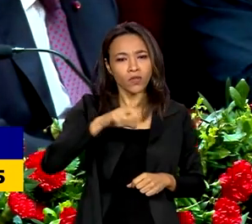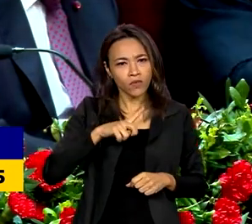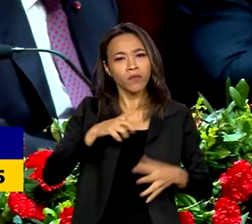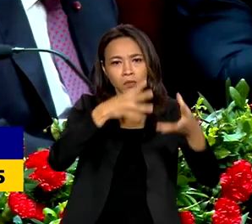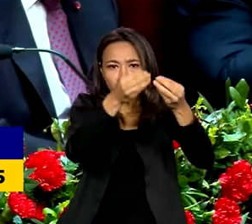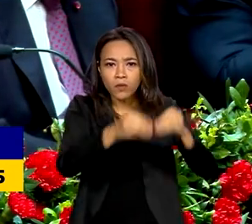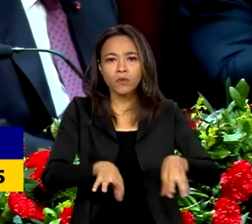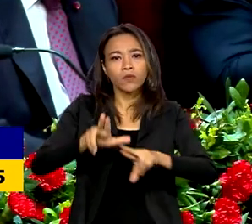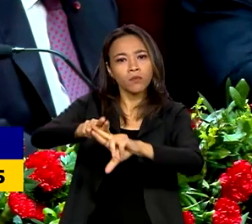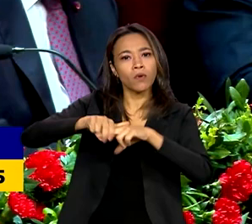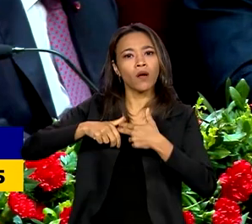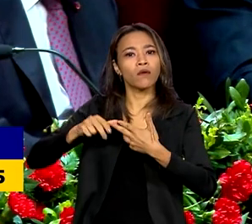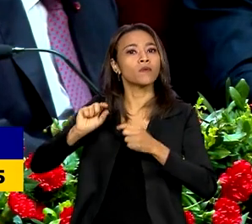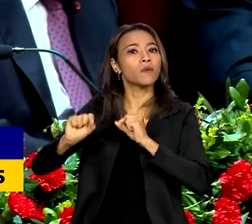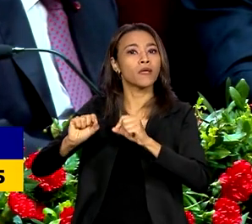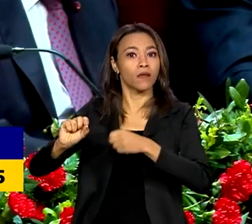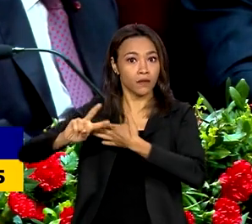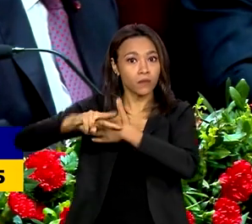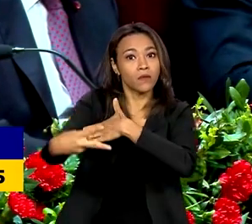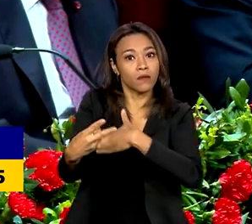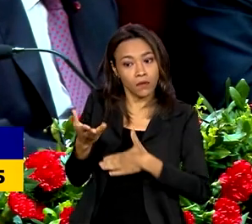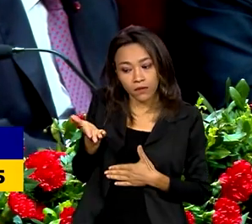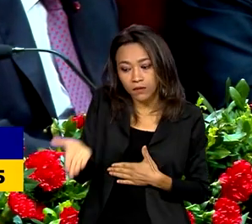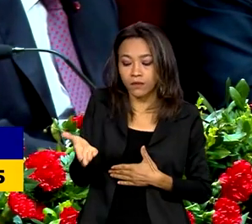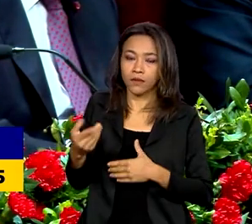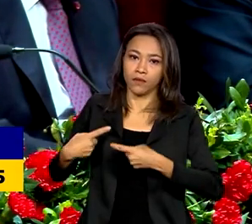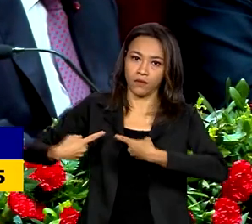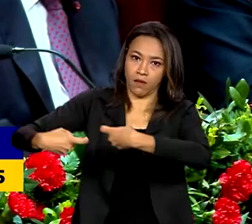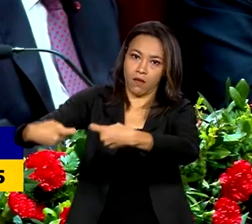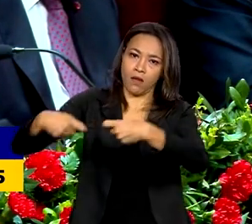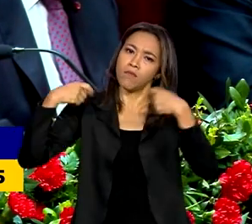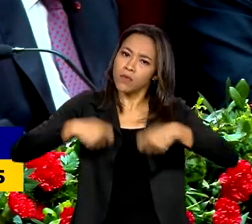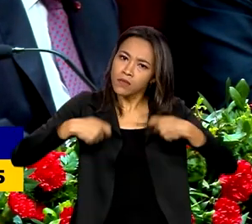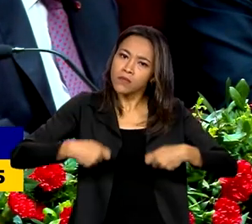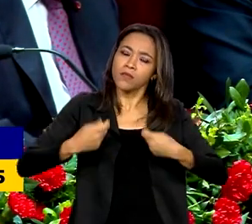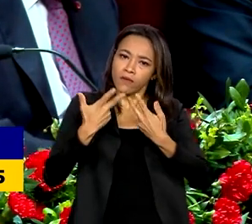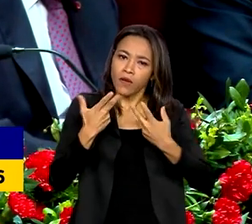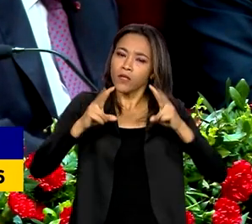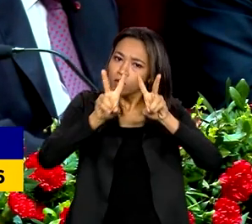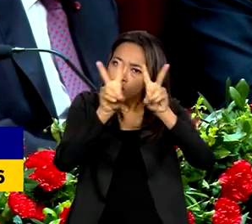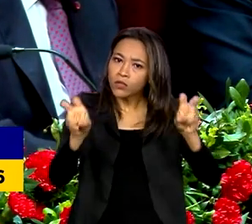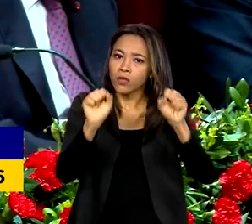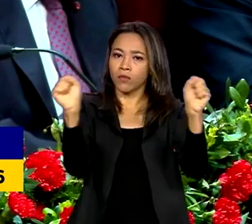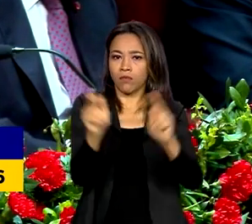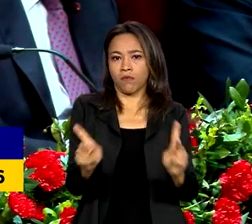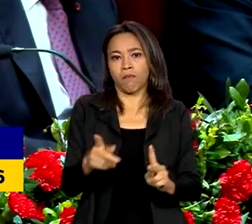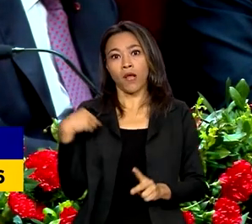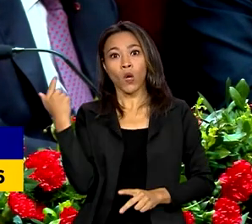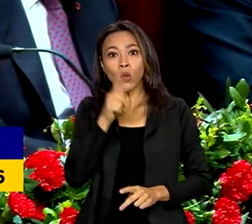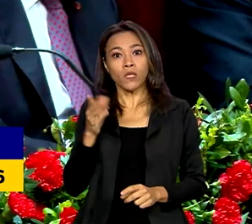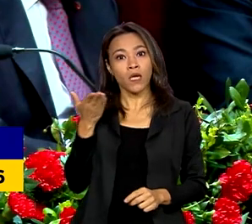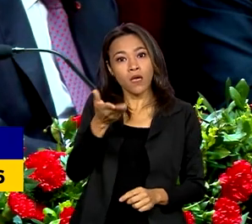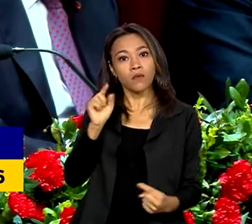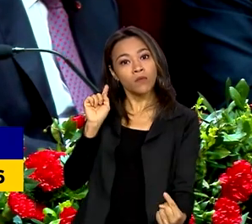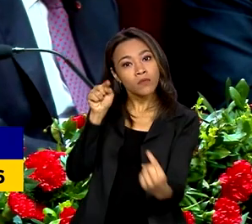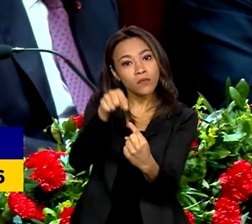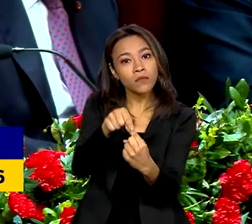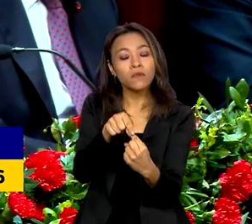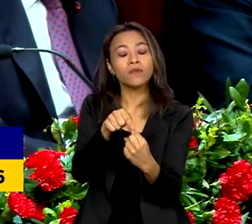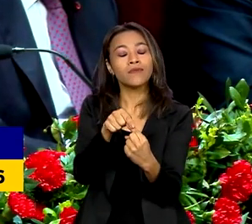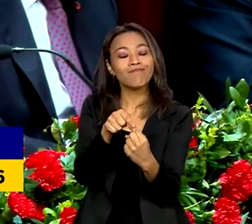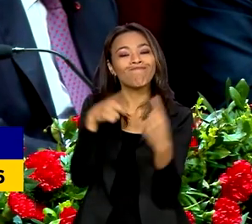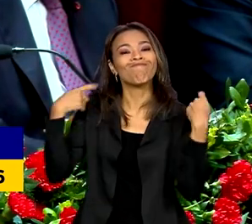pelas consequências da guerra. É preciso falar em paz. Para chegar a esse objetivo, é